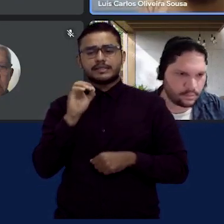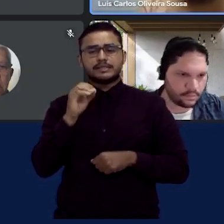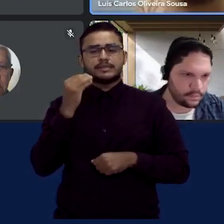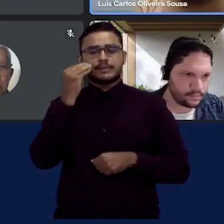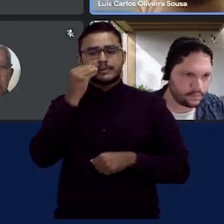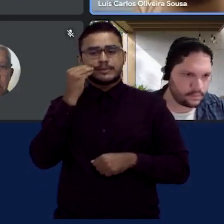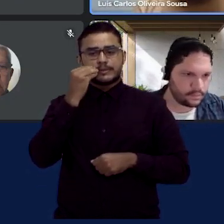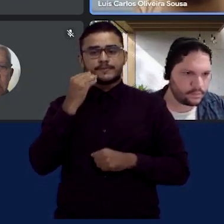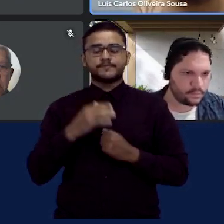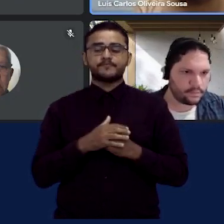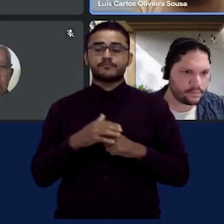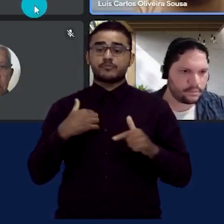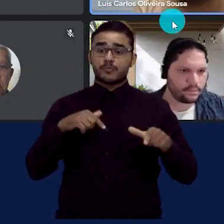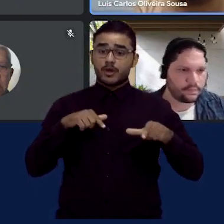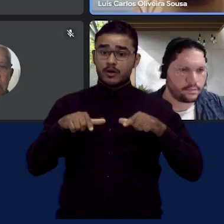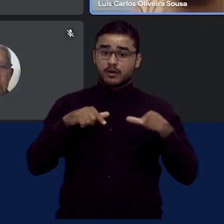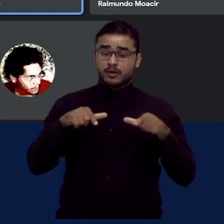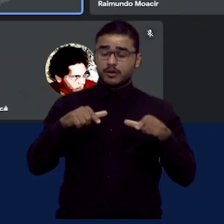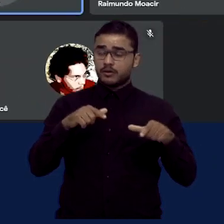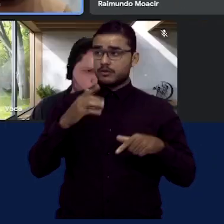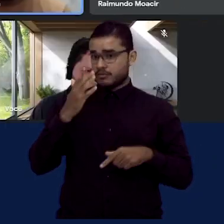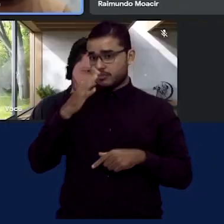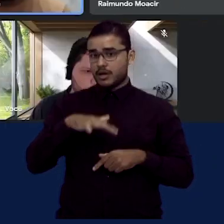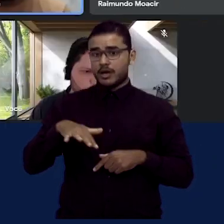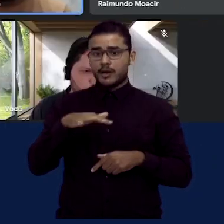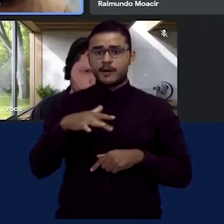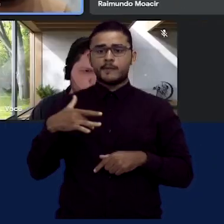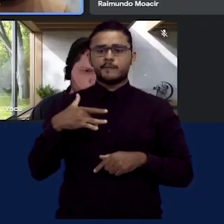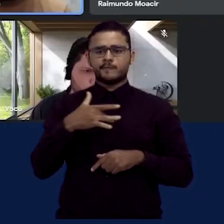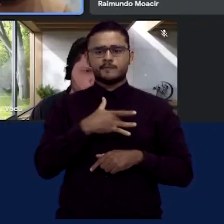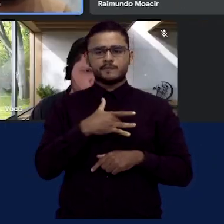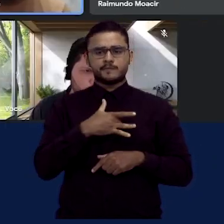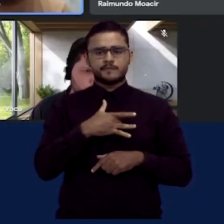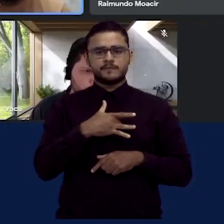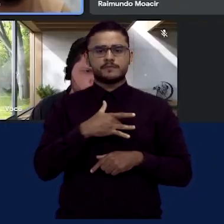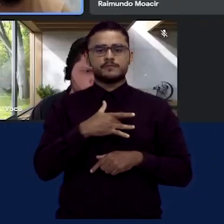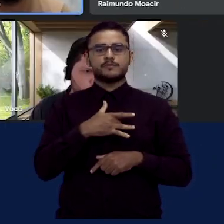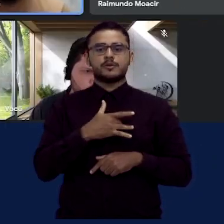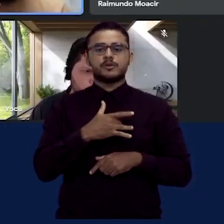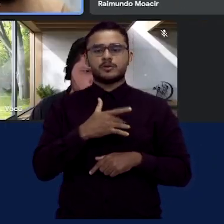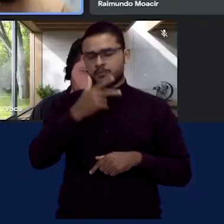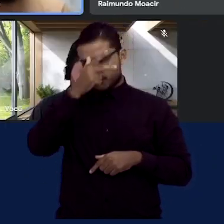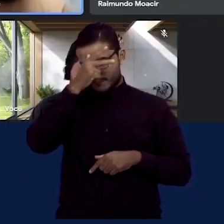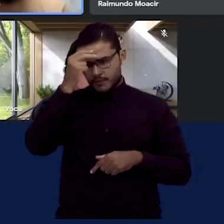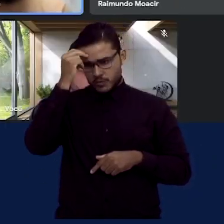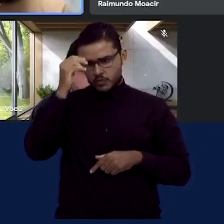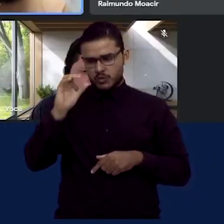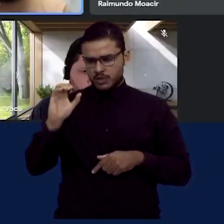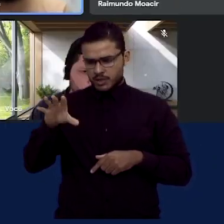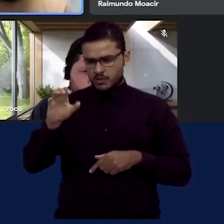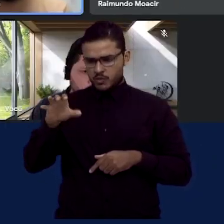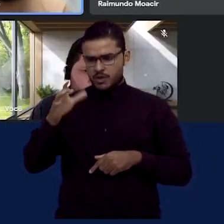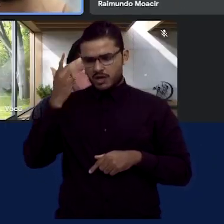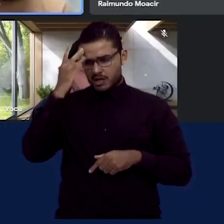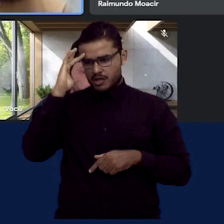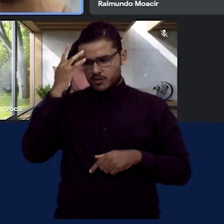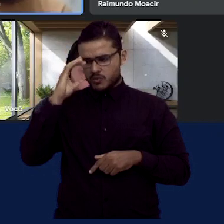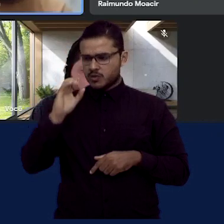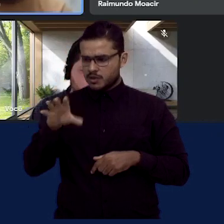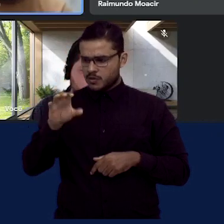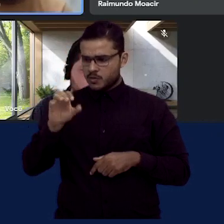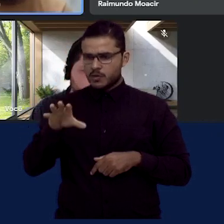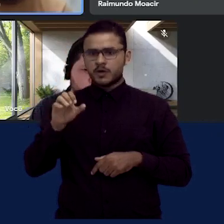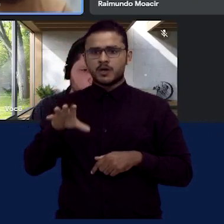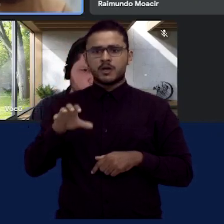junto à prefeitura, não lembro agora se de Calcaia, mas foi de algum município da